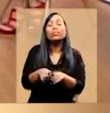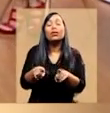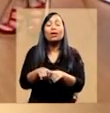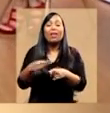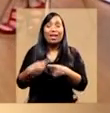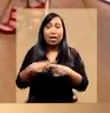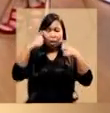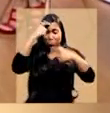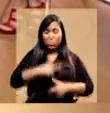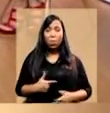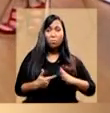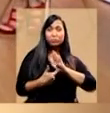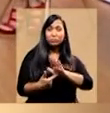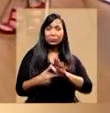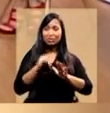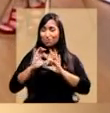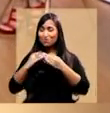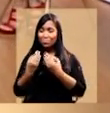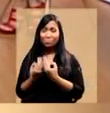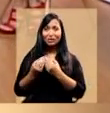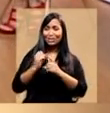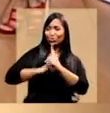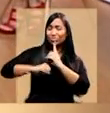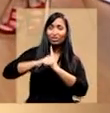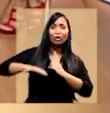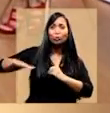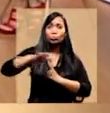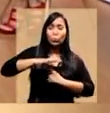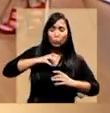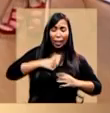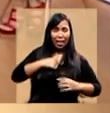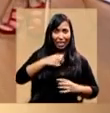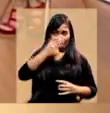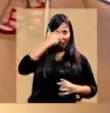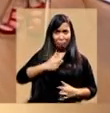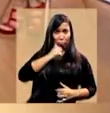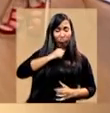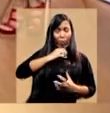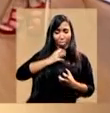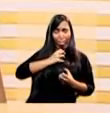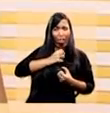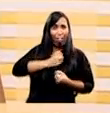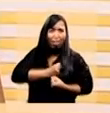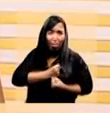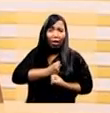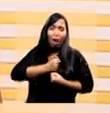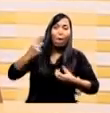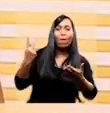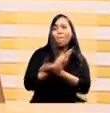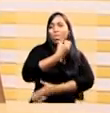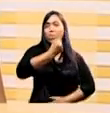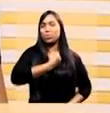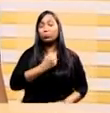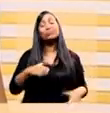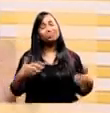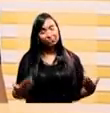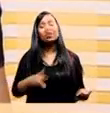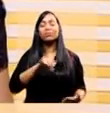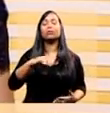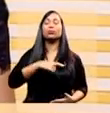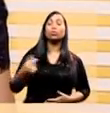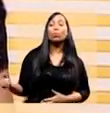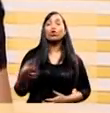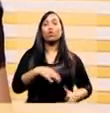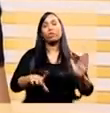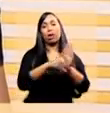que denegriu a imagem dela diante da família, da sociedade, da cidade que mora. Nós temos visto casos assim. Então, isso também vai ser uma